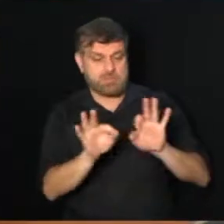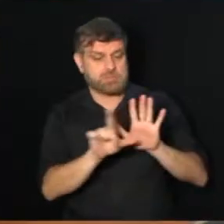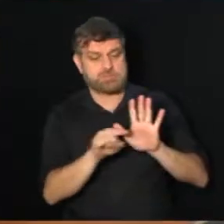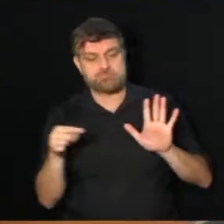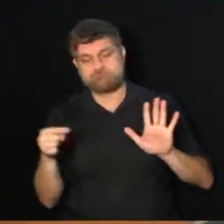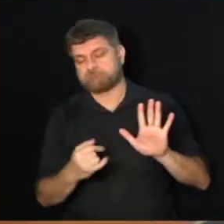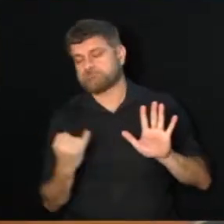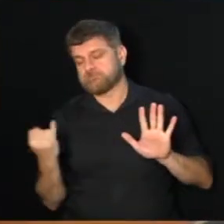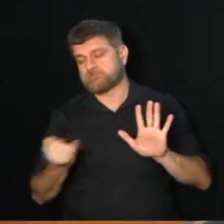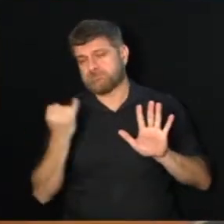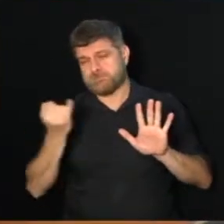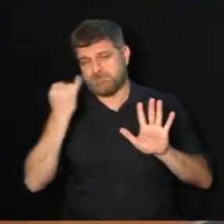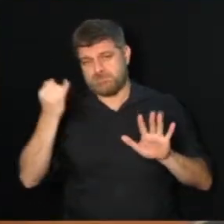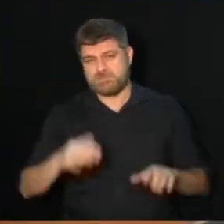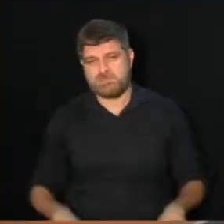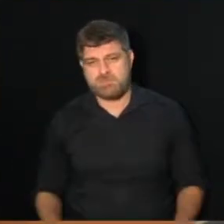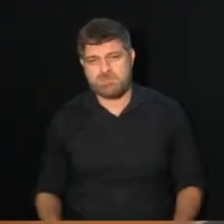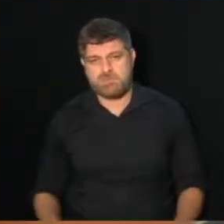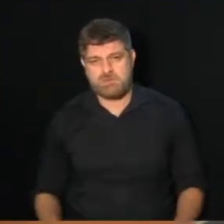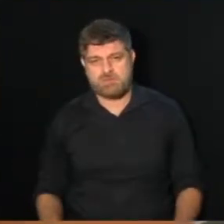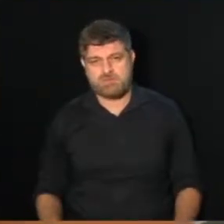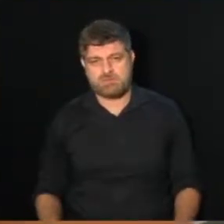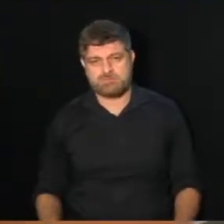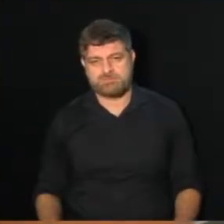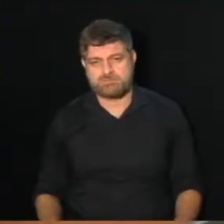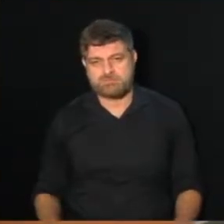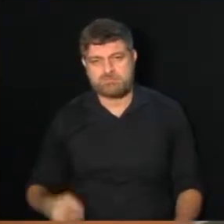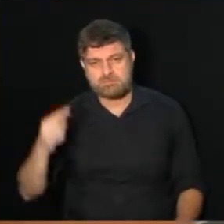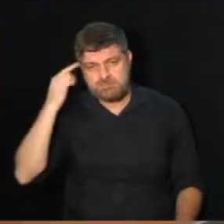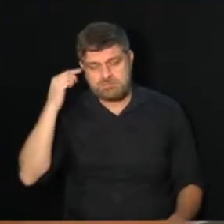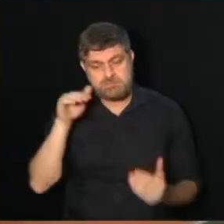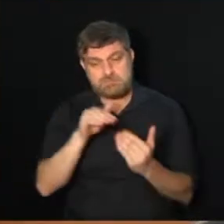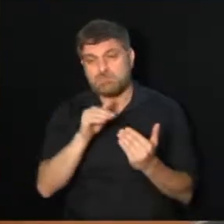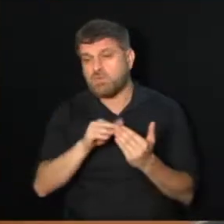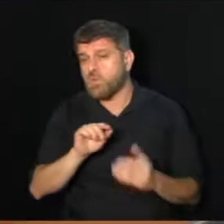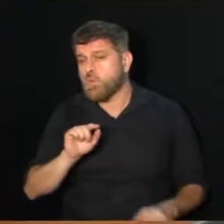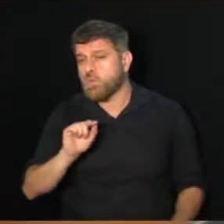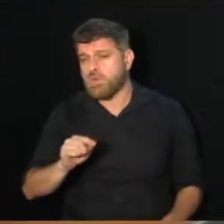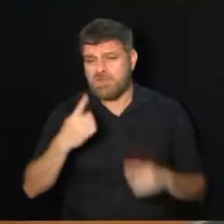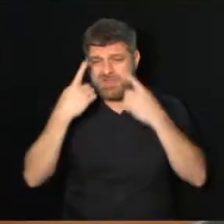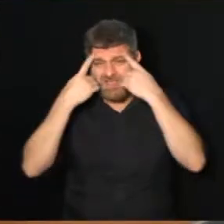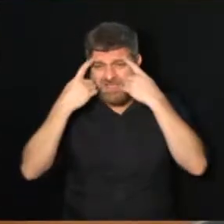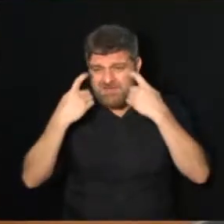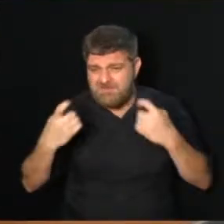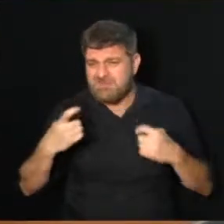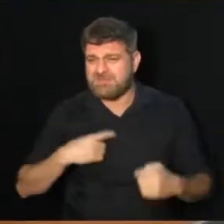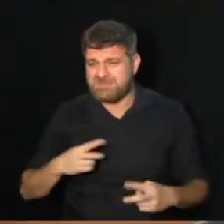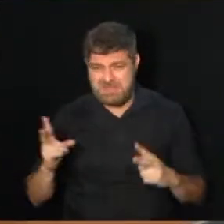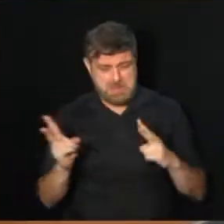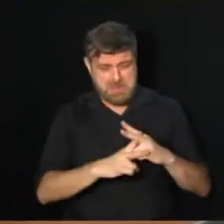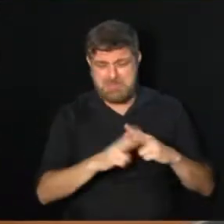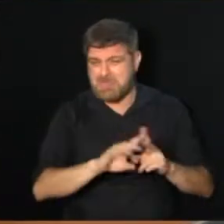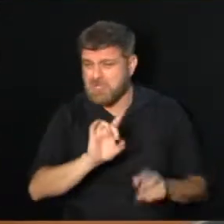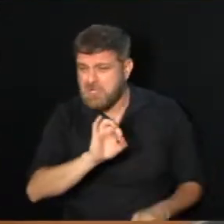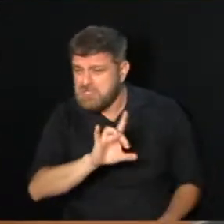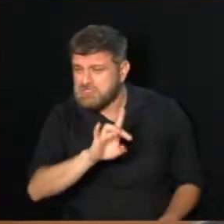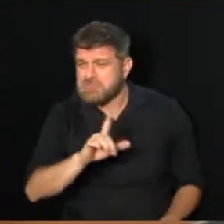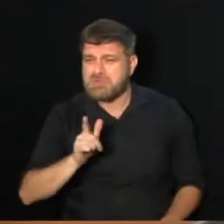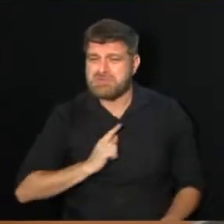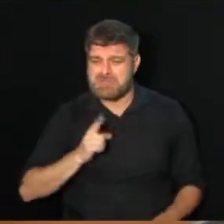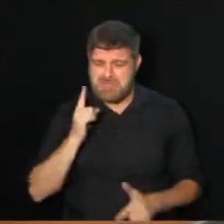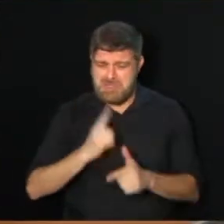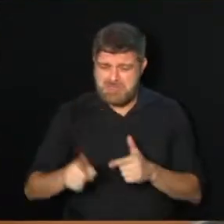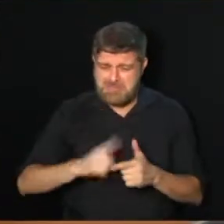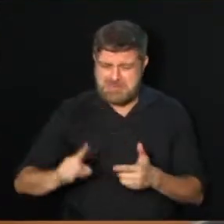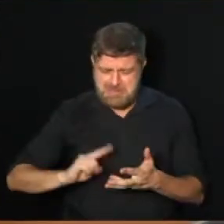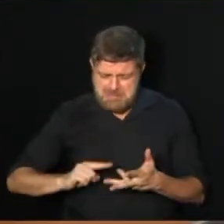né? E a gente há de concordar de que a violência, né, não só o conflito em si, conflitos menores,